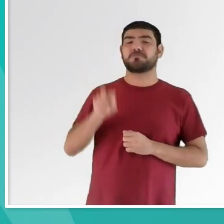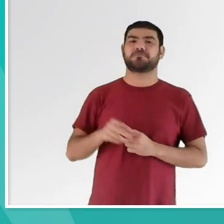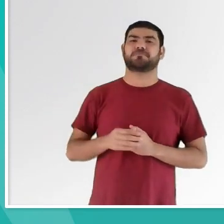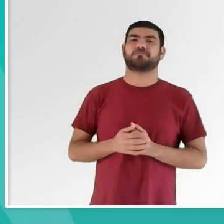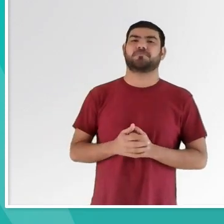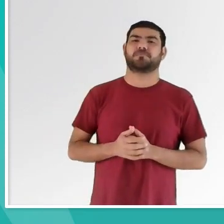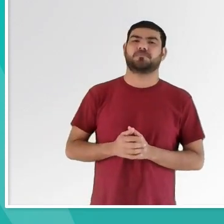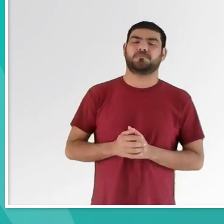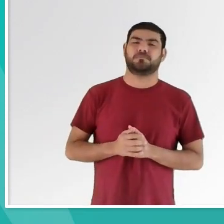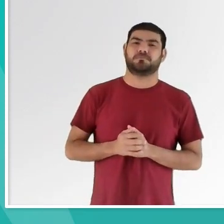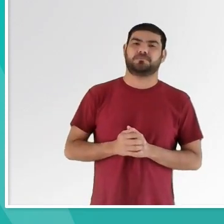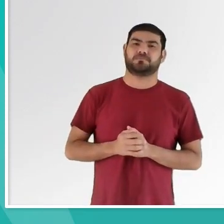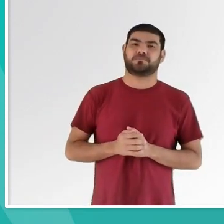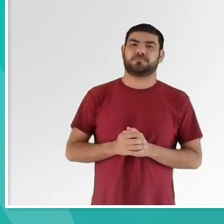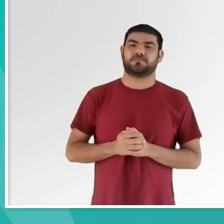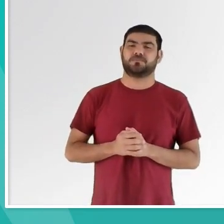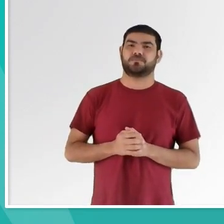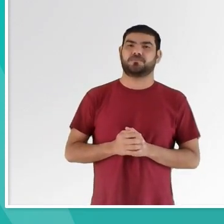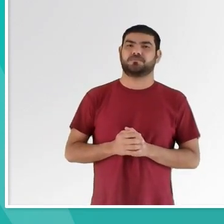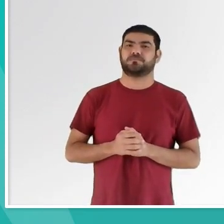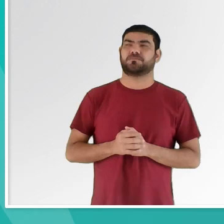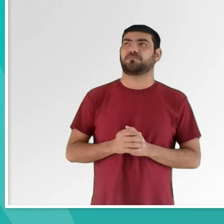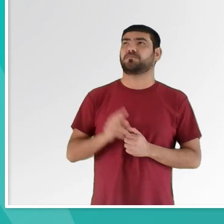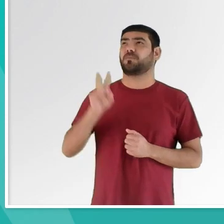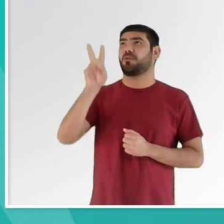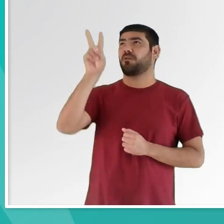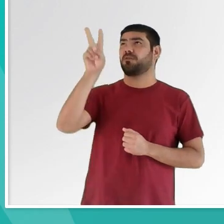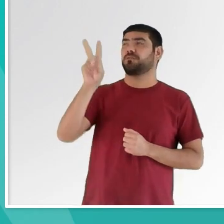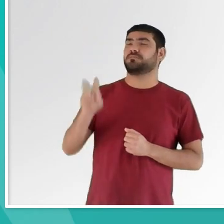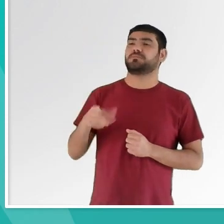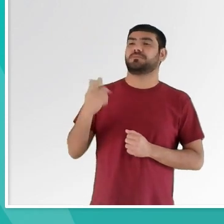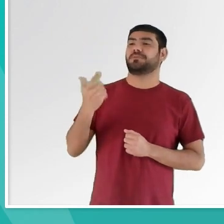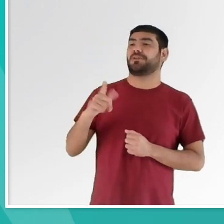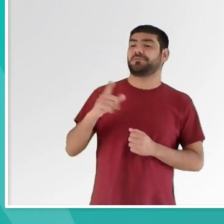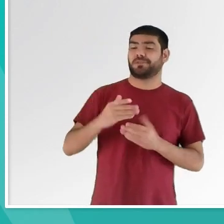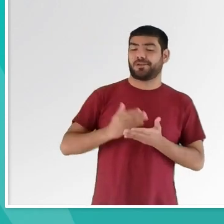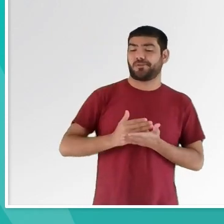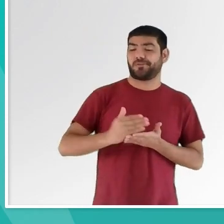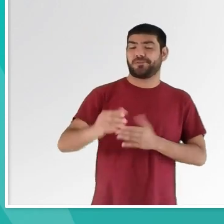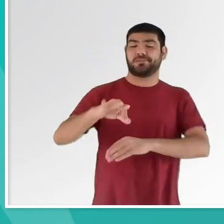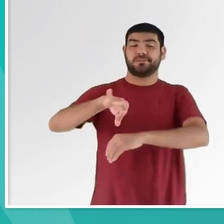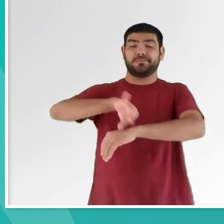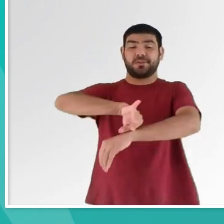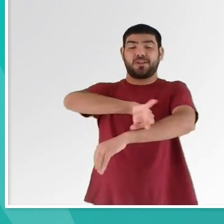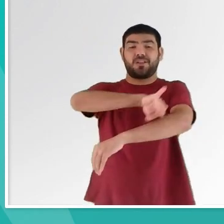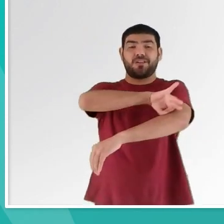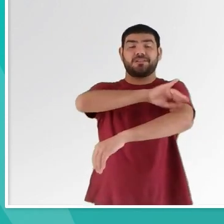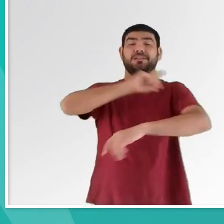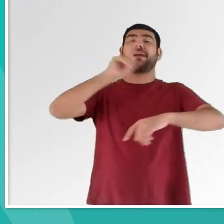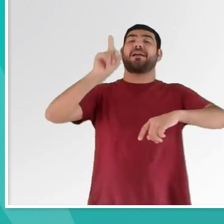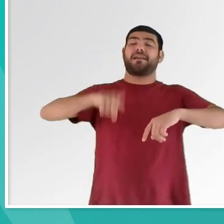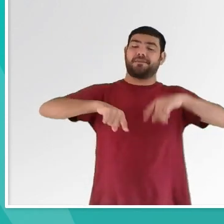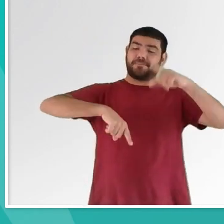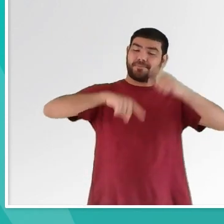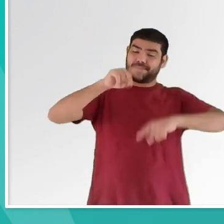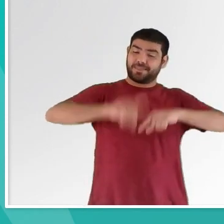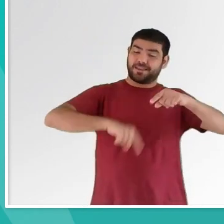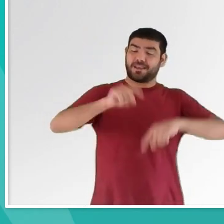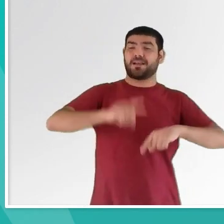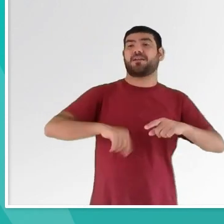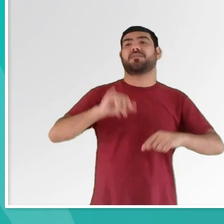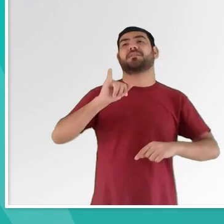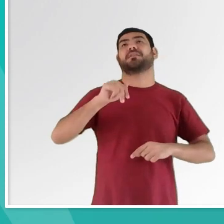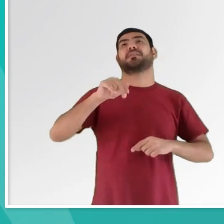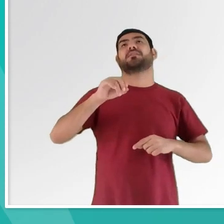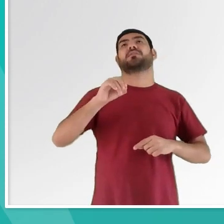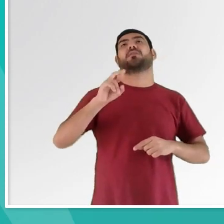inorgânico. Tudo que não tem origem biológica é considerado material inorgânico. Aí tem alguns